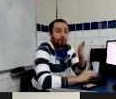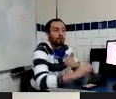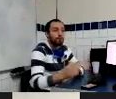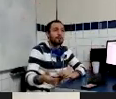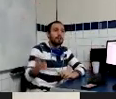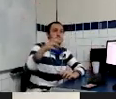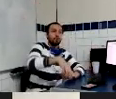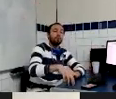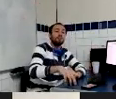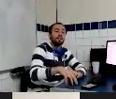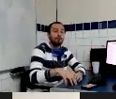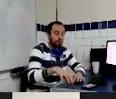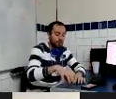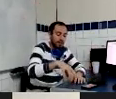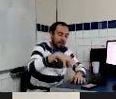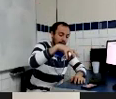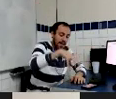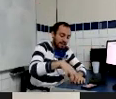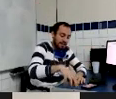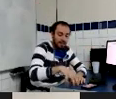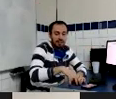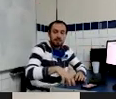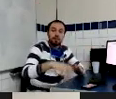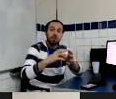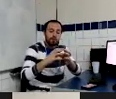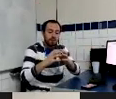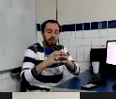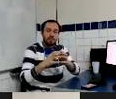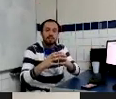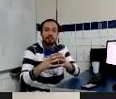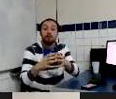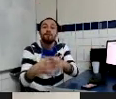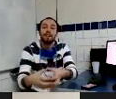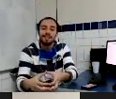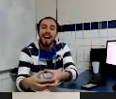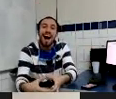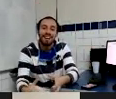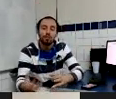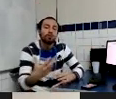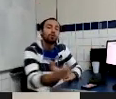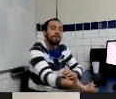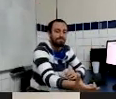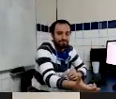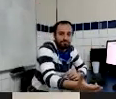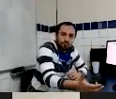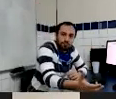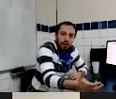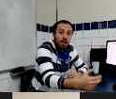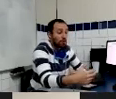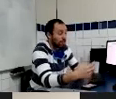outro fator quando você tem essa sedentarização, quando você tem uma civilização que faz agricultura.